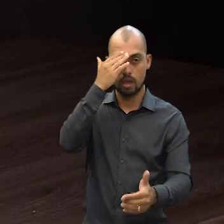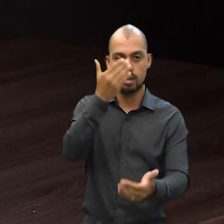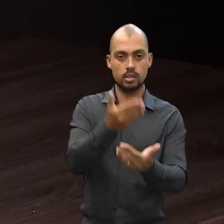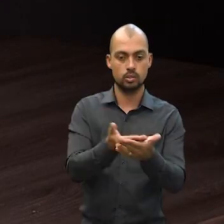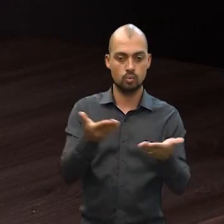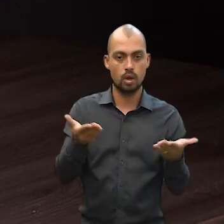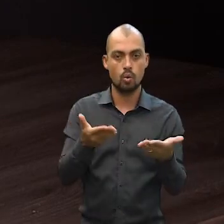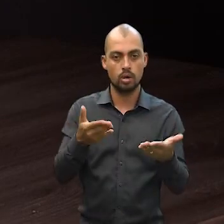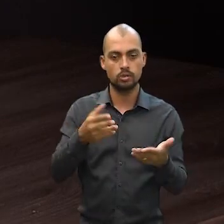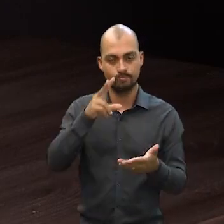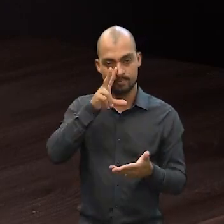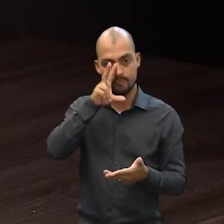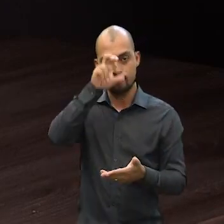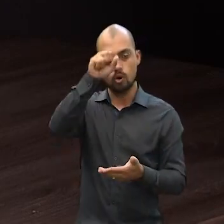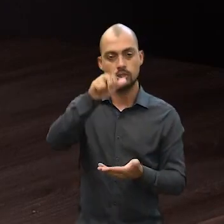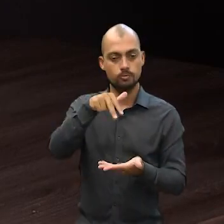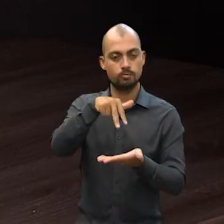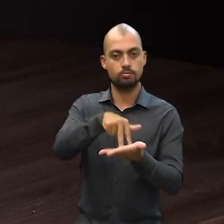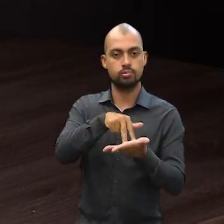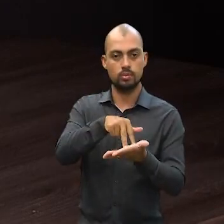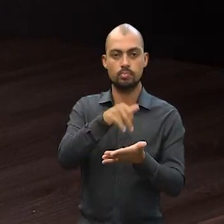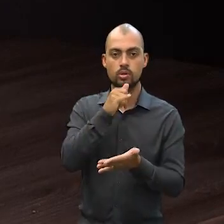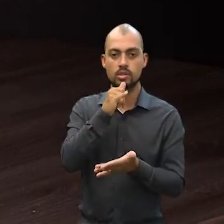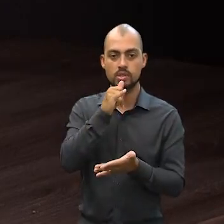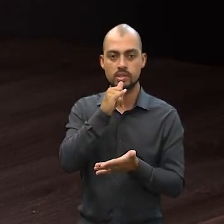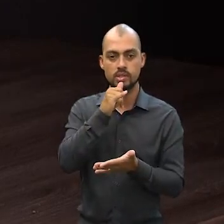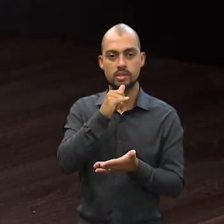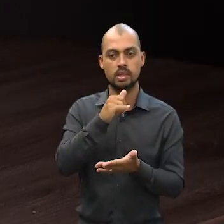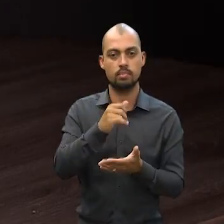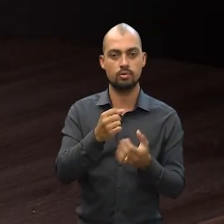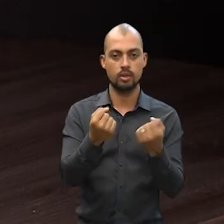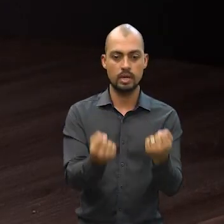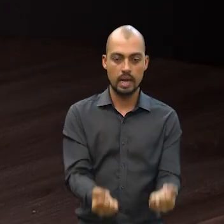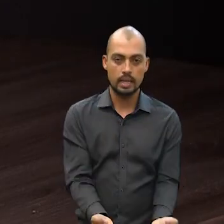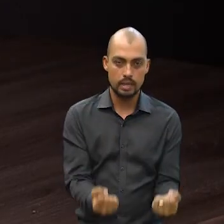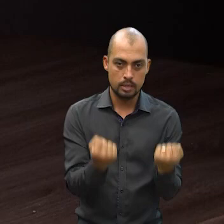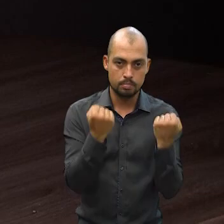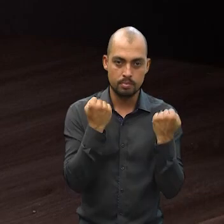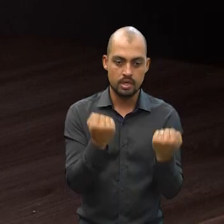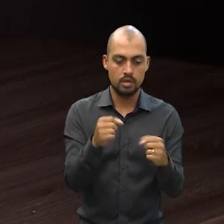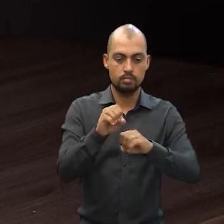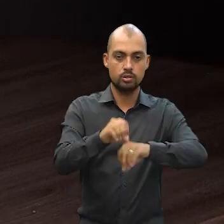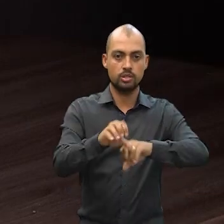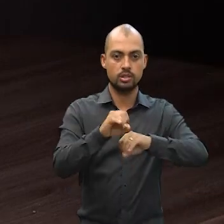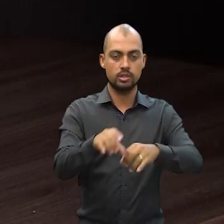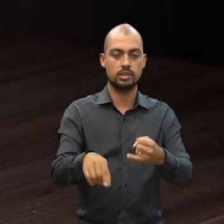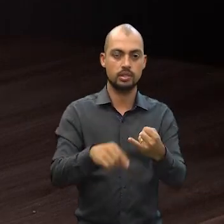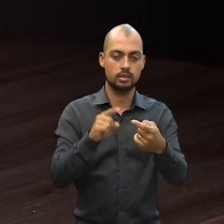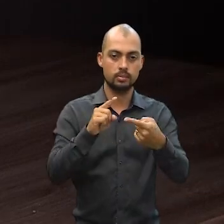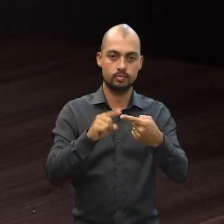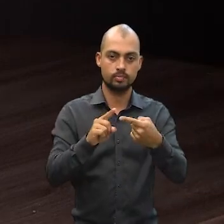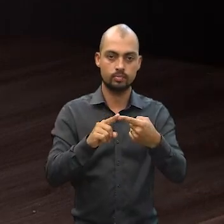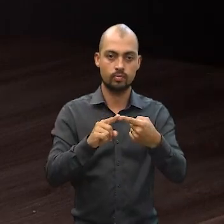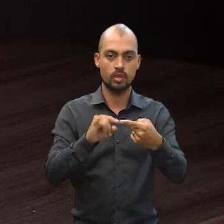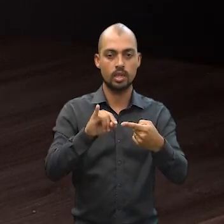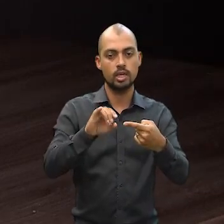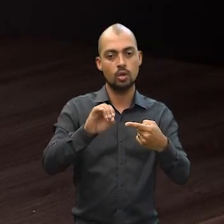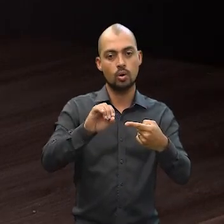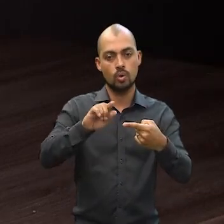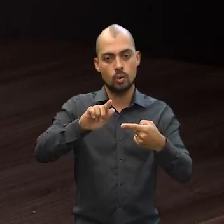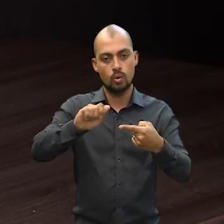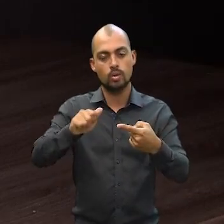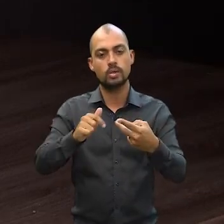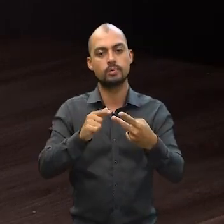força nesse período, os personal trainer, nós temos também pessoas que dão aula de yoga, o pessoal que